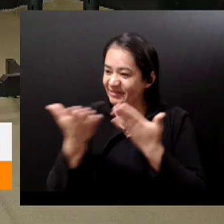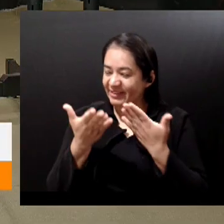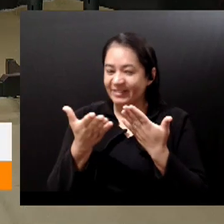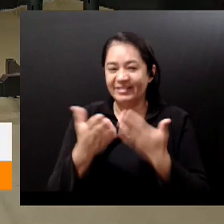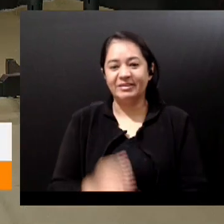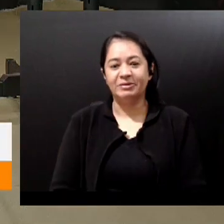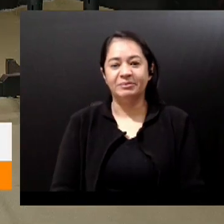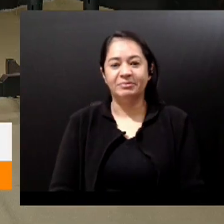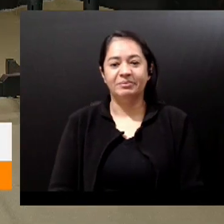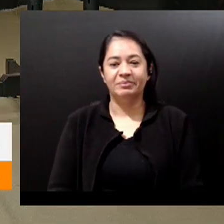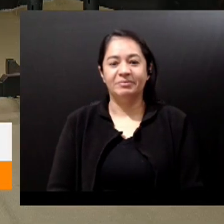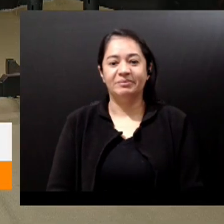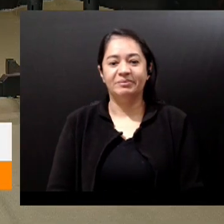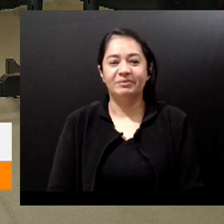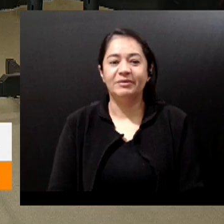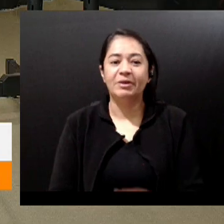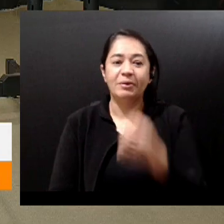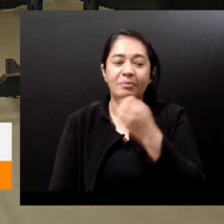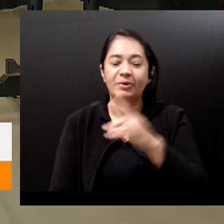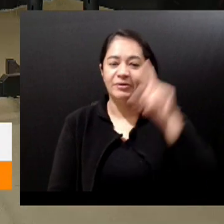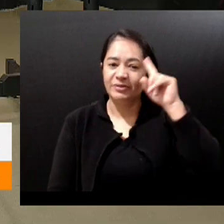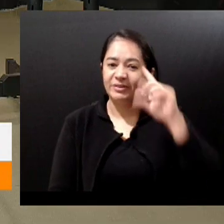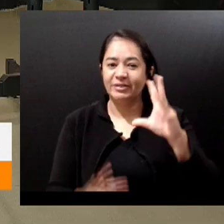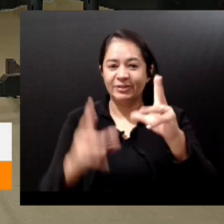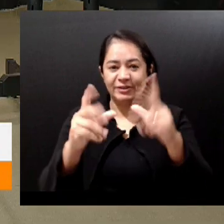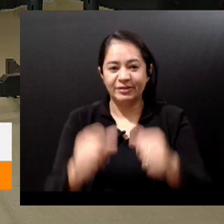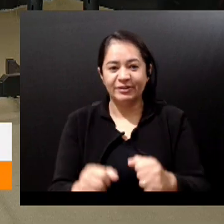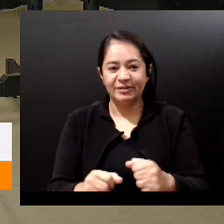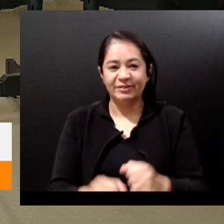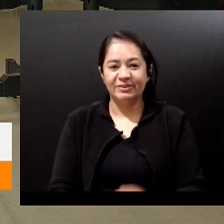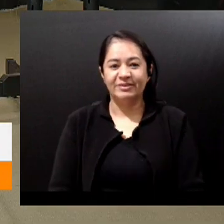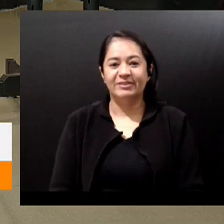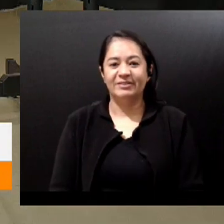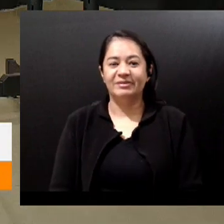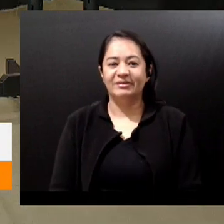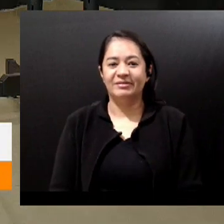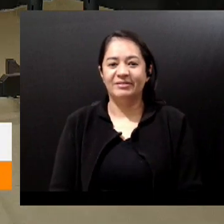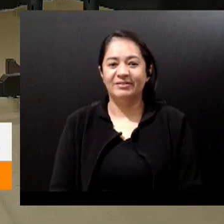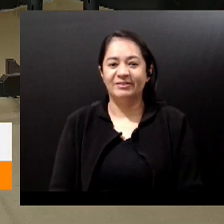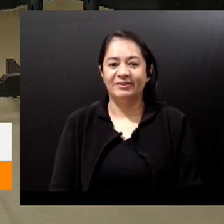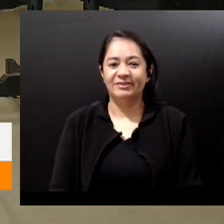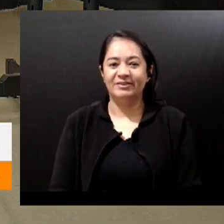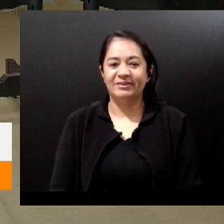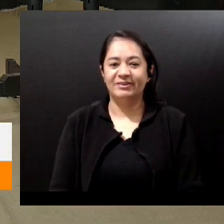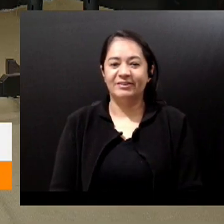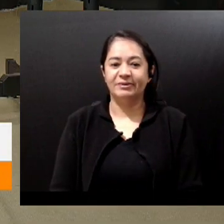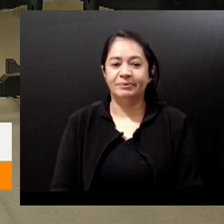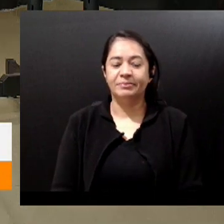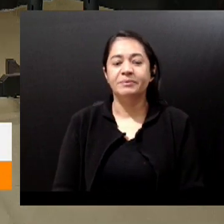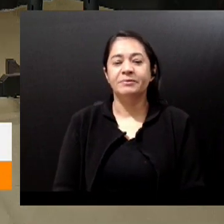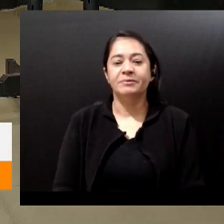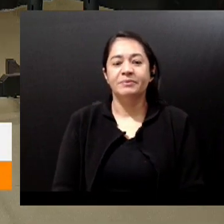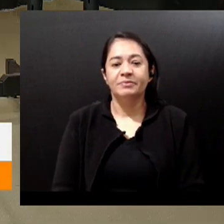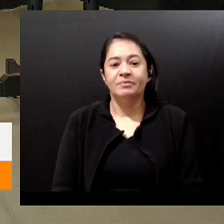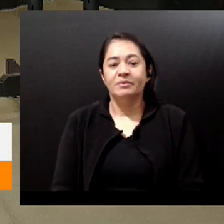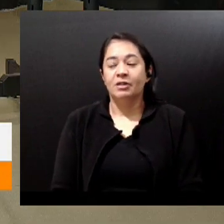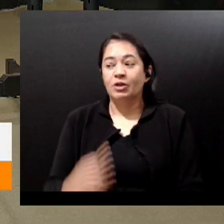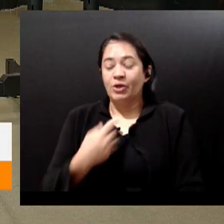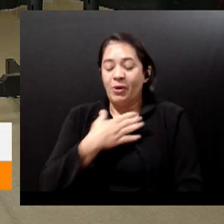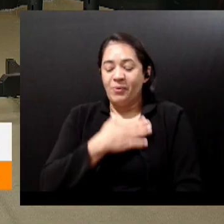a todos. Mar- Prazer. Maravilha, prazer é todo nosso receber você aqui. E olha, essa